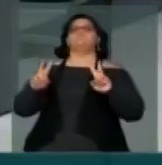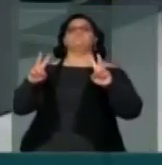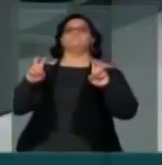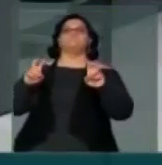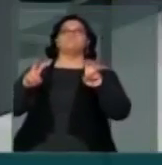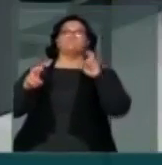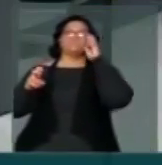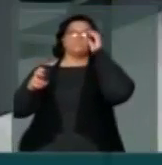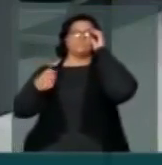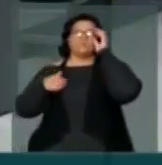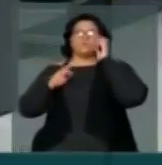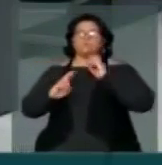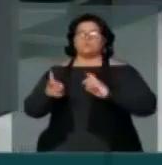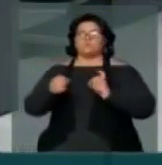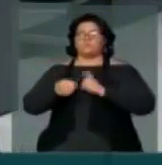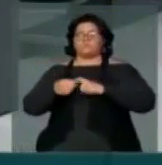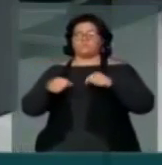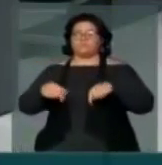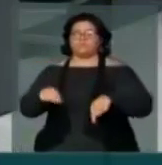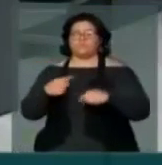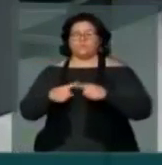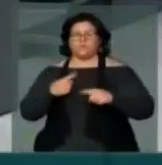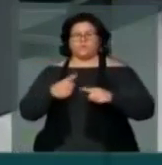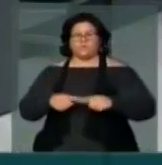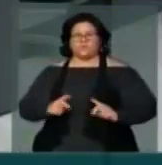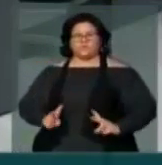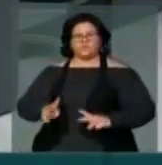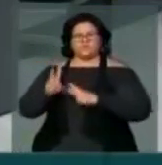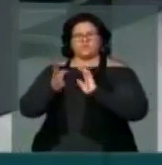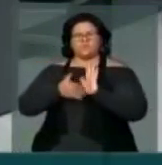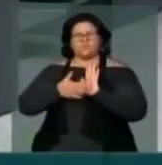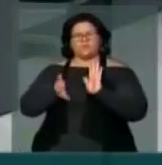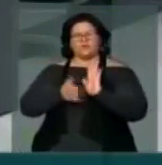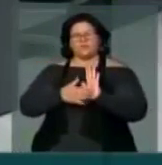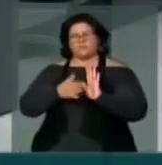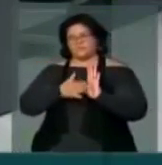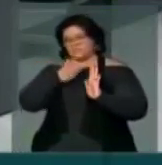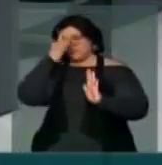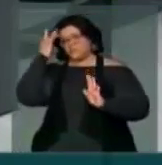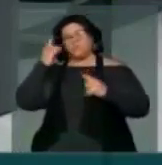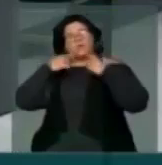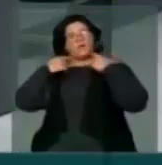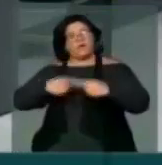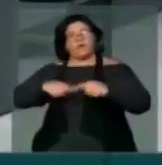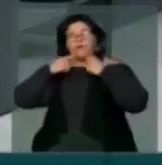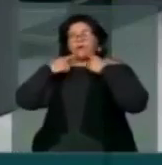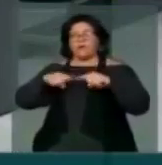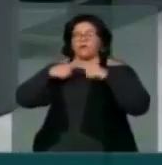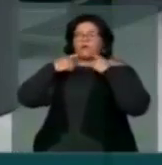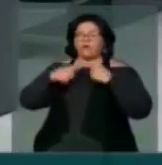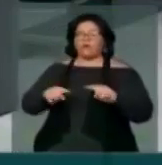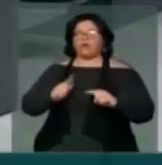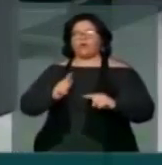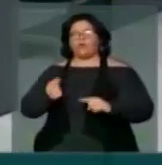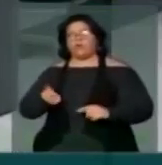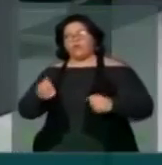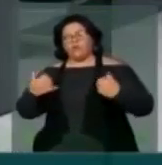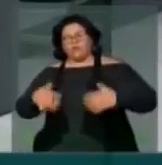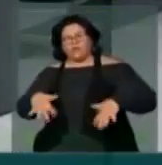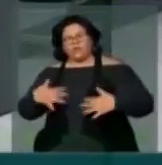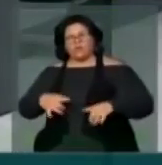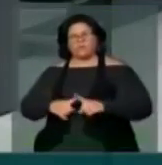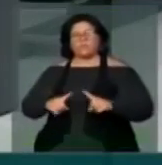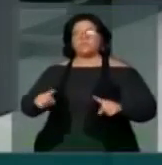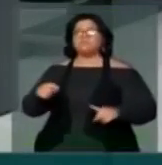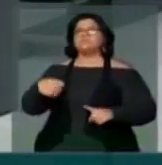presidente, porque sempre essa é uma pauta polêmica, é uma pauta bomba, aumenta custos, mas quem